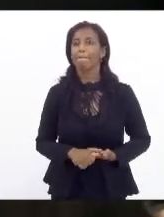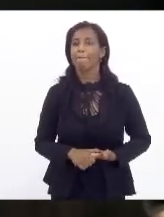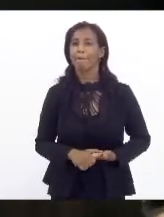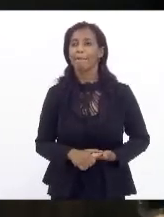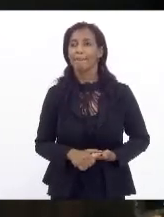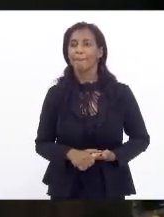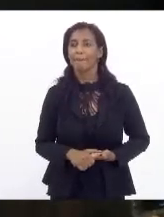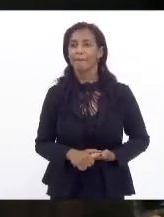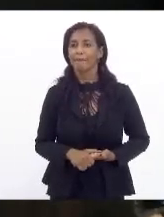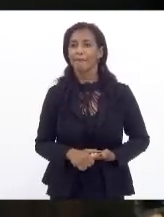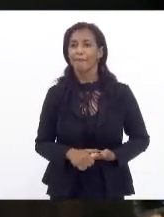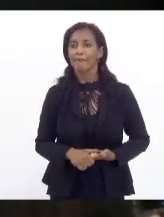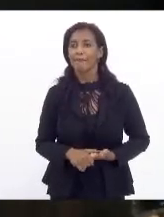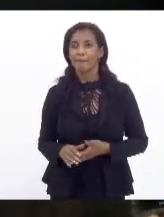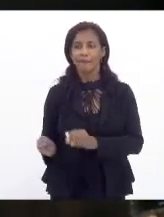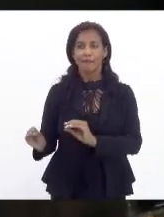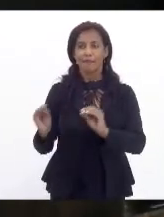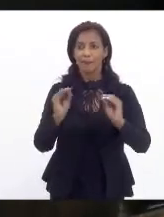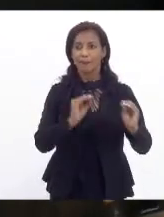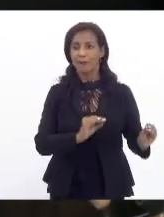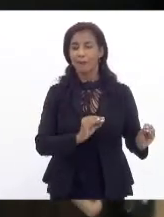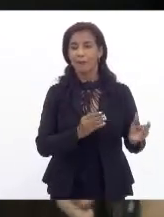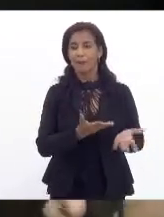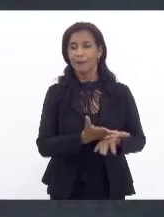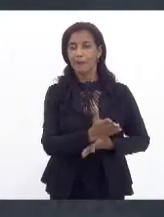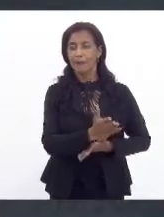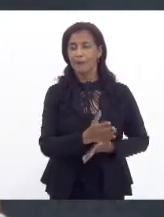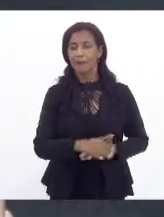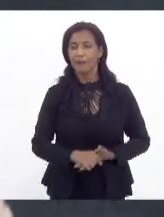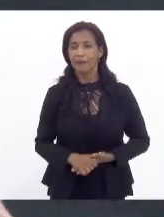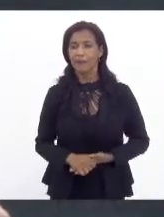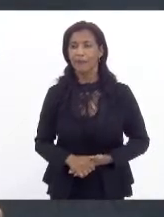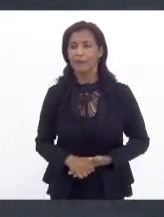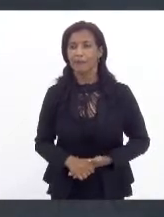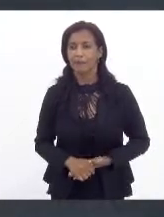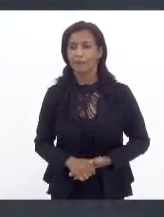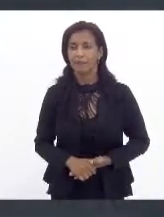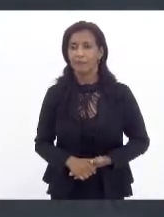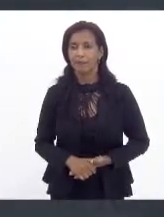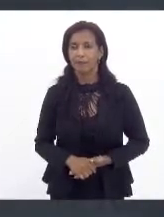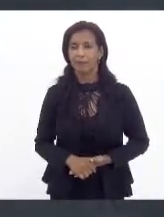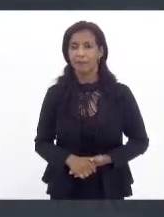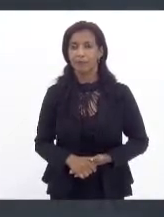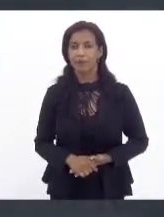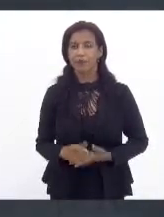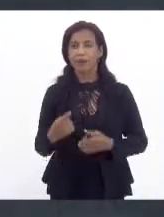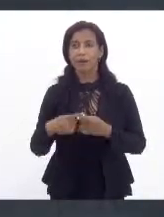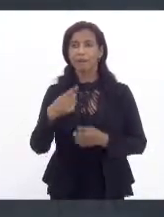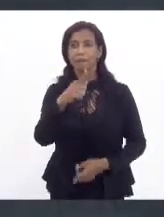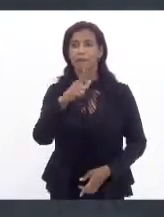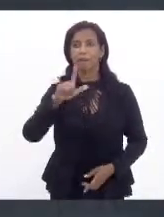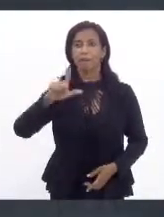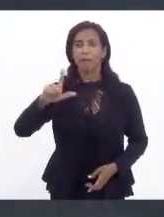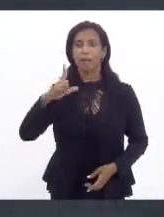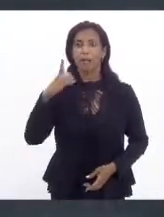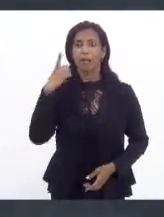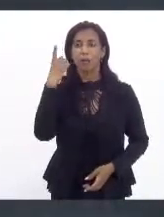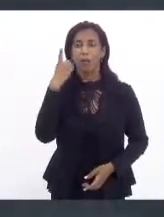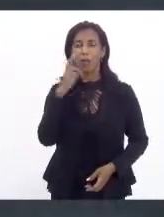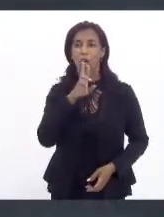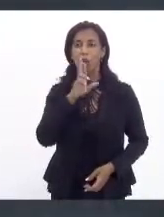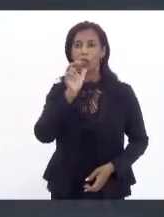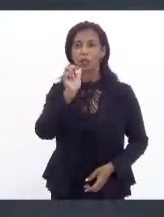estão, aprovado. Vai a autógrafo. Só retificar, é porque o PL é do deputado Rodrigo